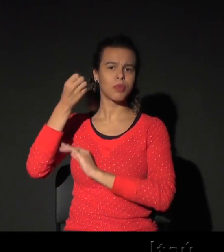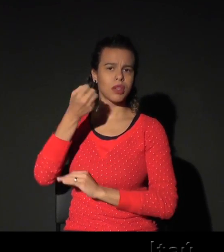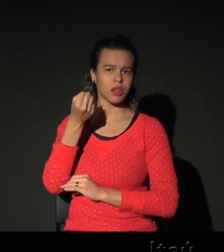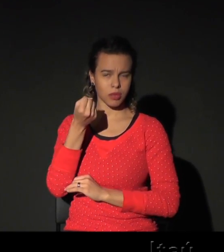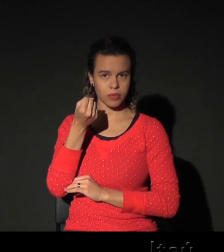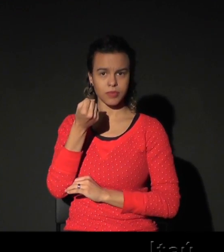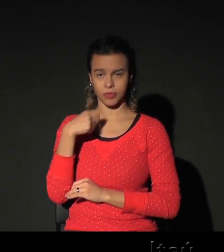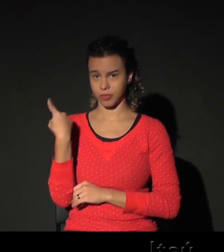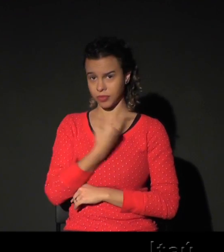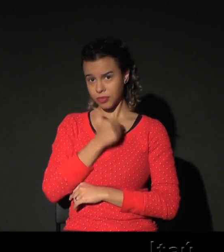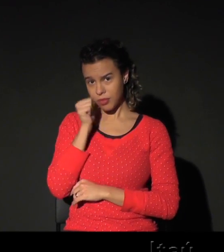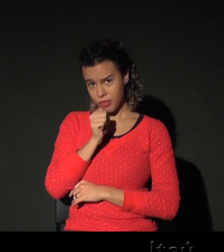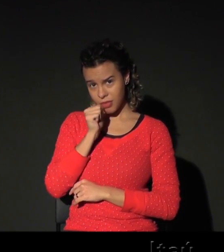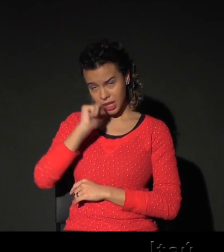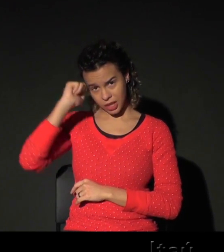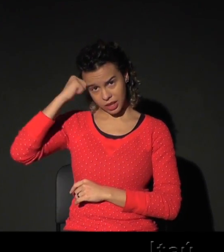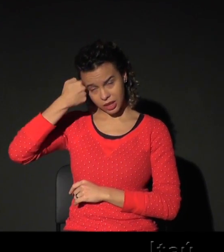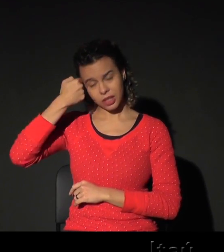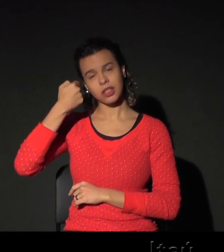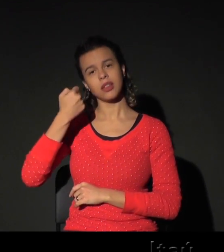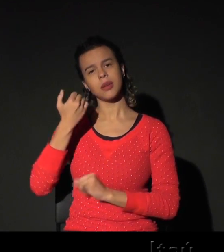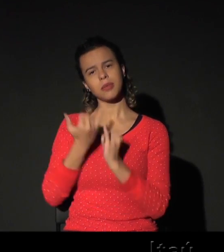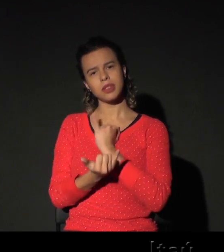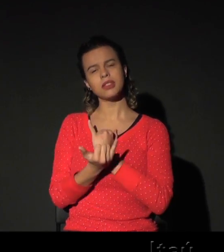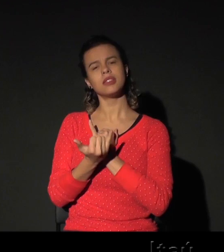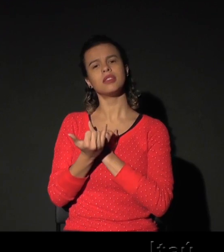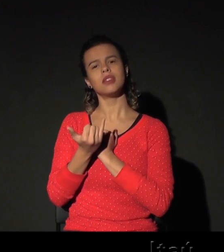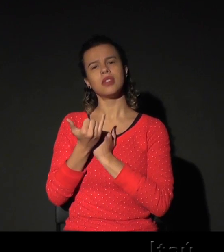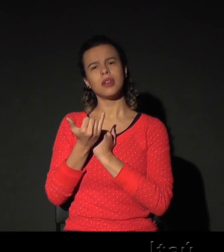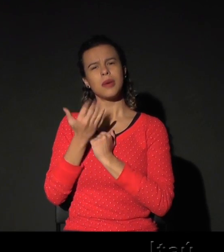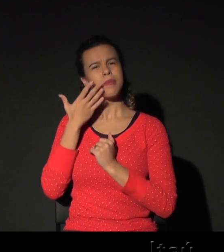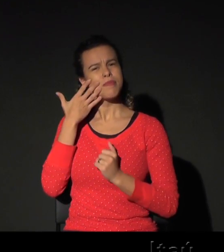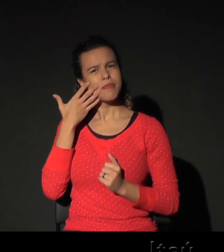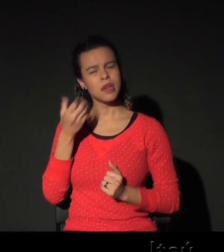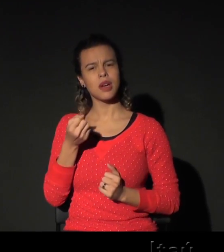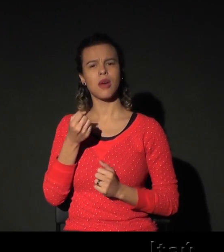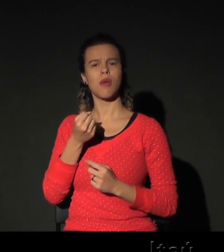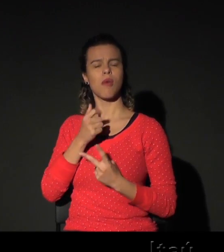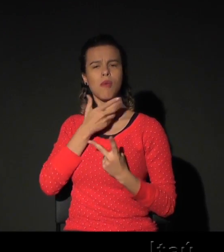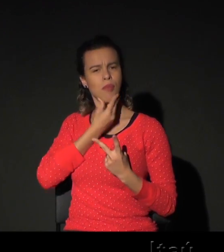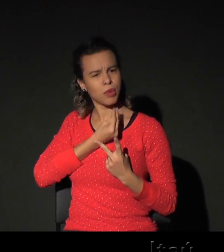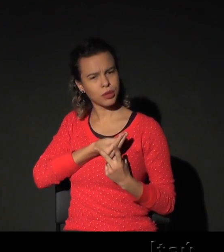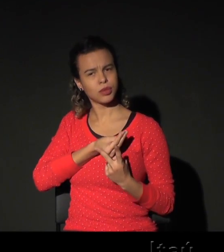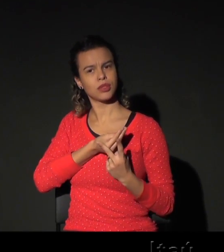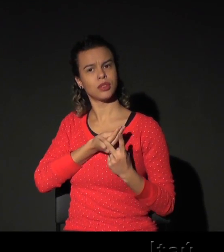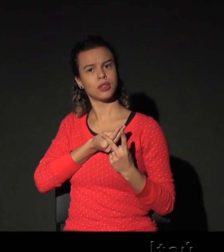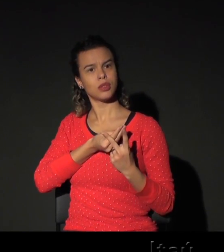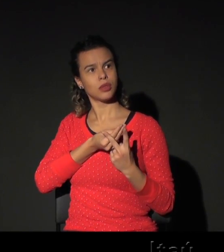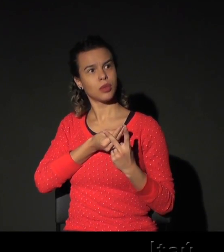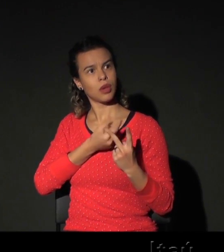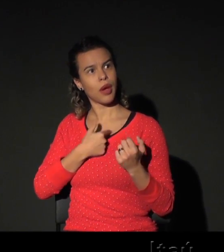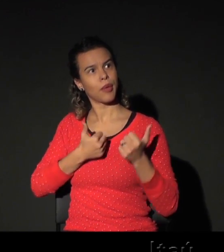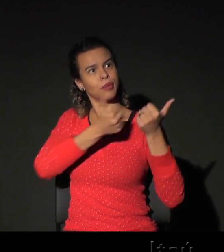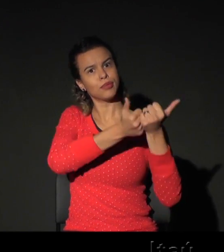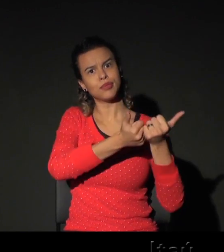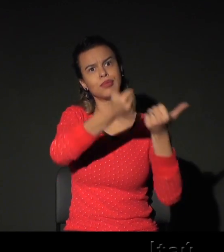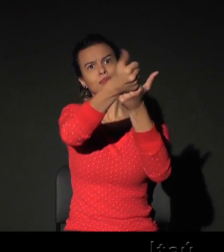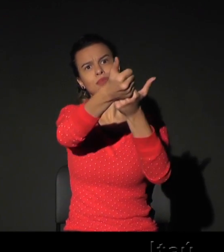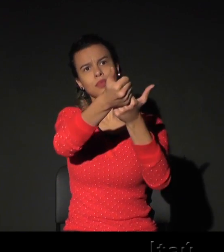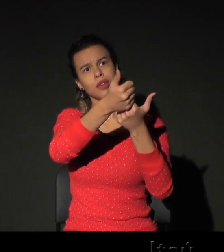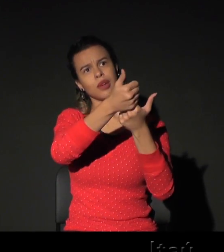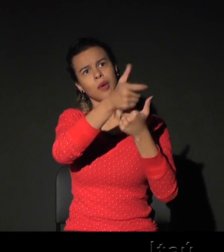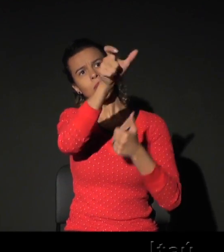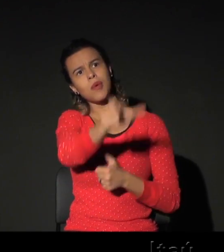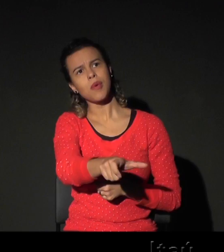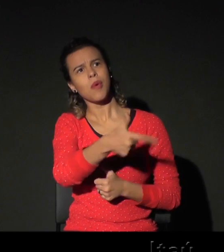grada quilomba s Essa dupla antítese de branquitude e masculinidade que acaba nos colocando num lugar do outro do outro que ela fala num lugar muito